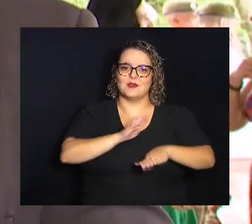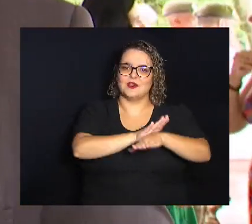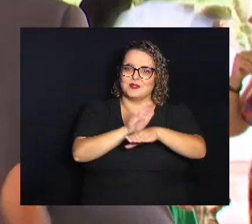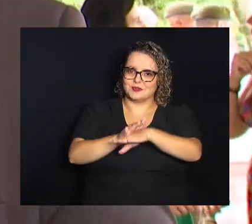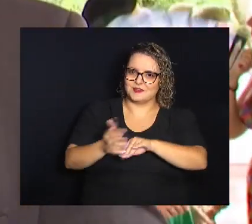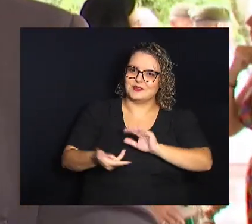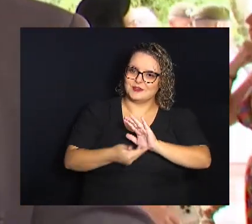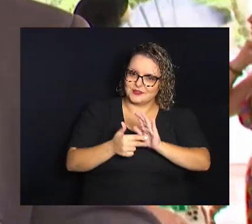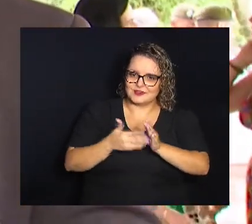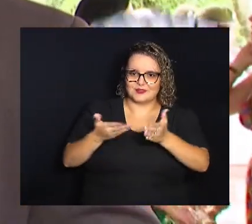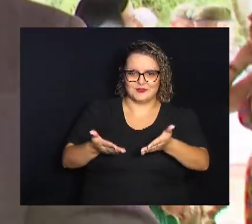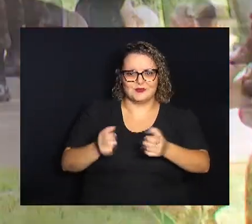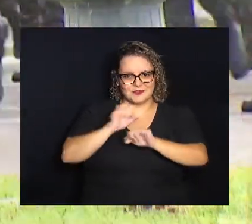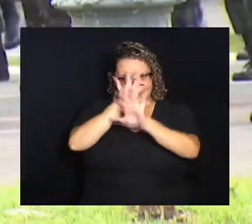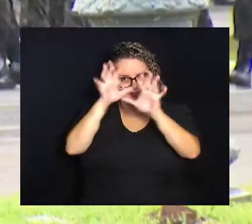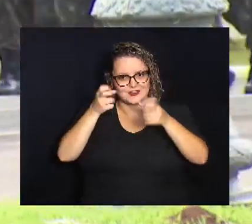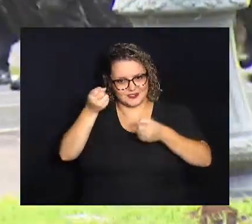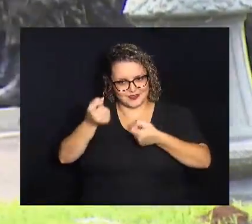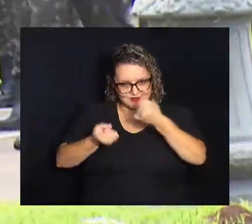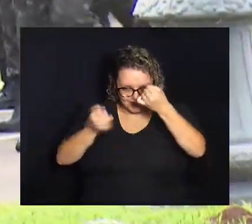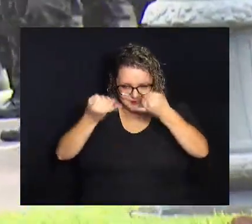sentido de esclarecer um pouquinho mais.